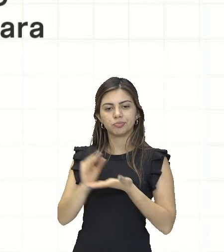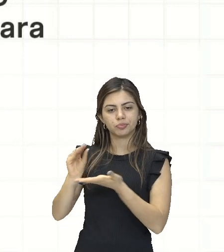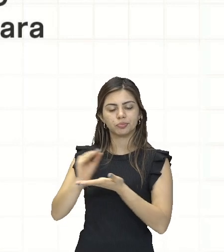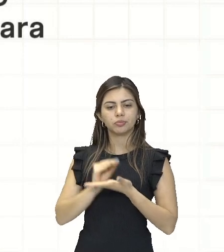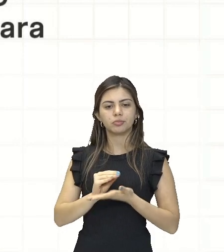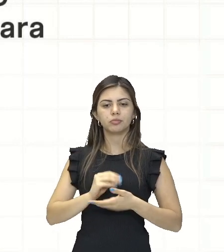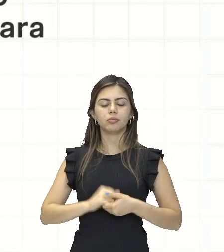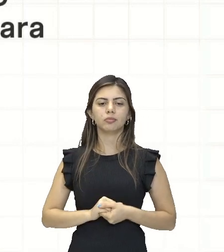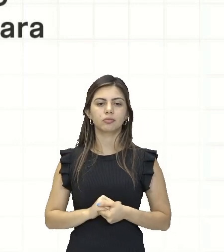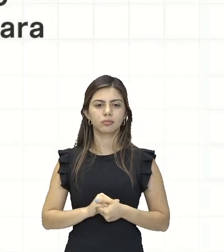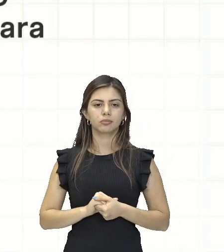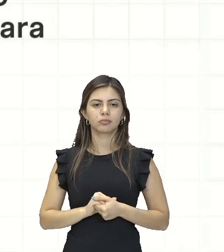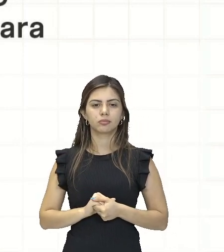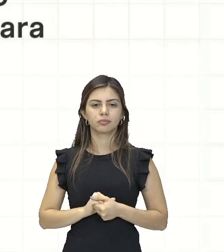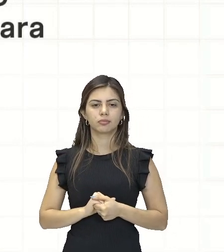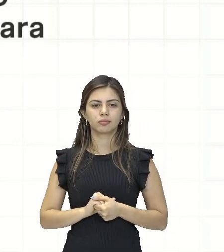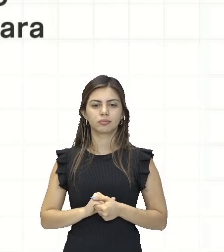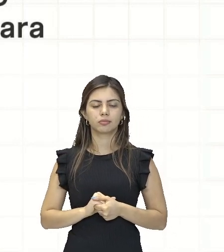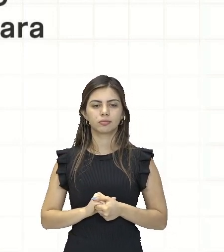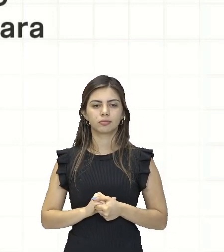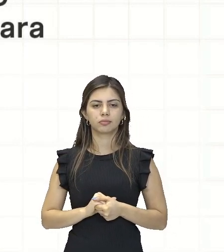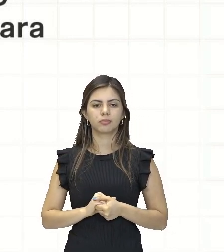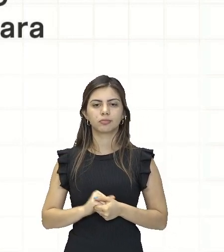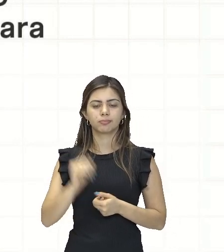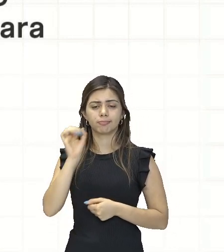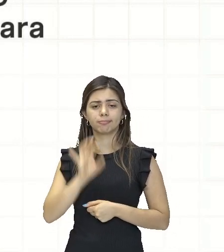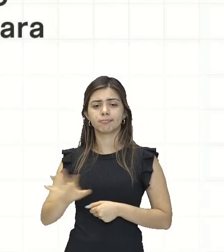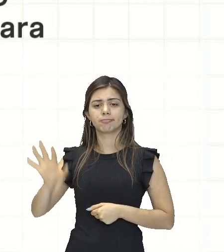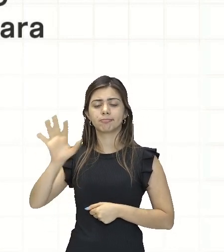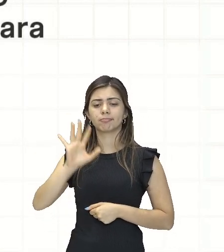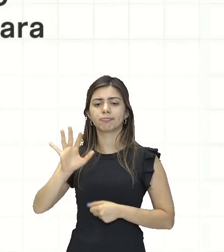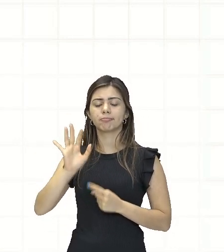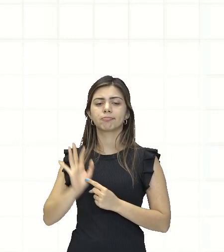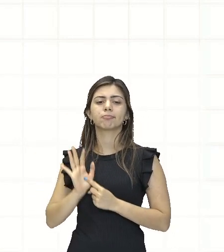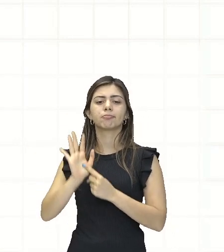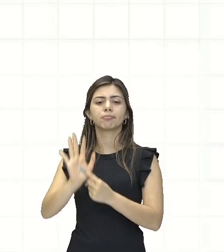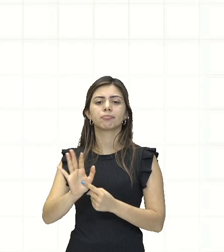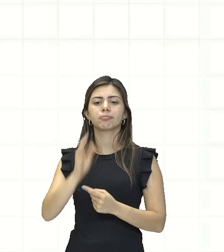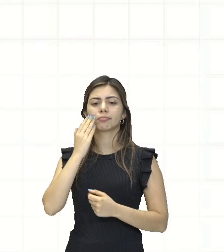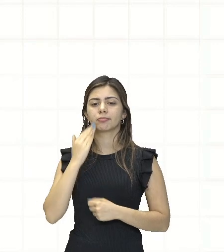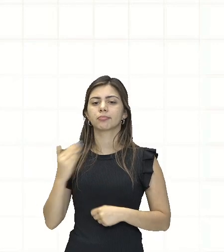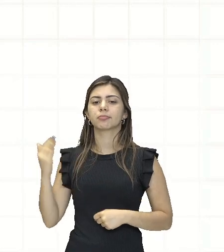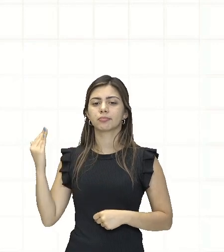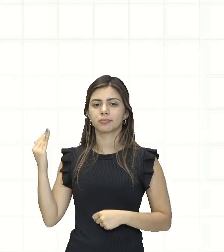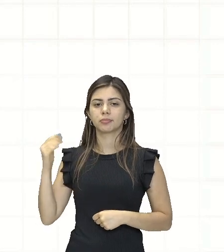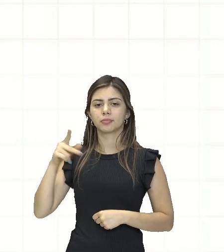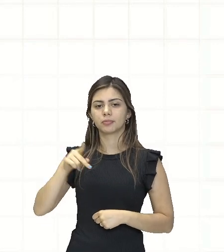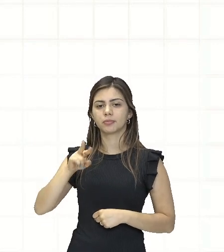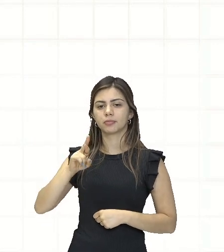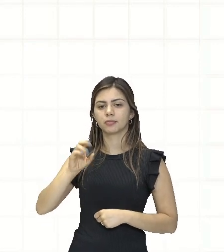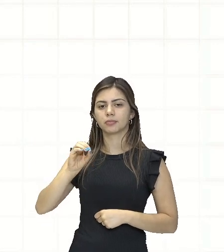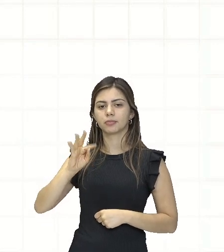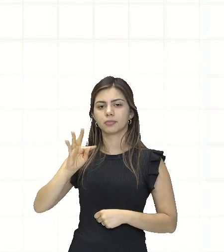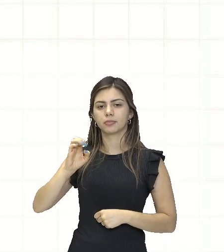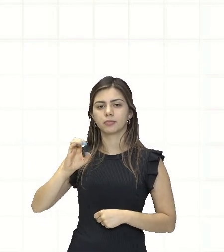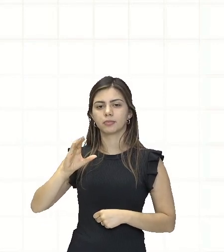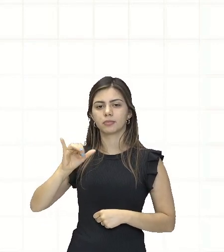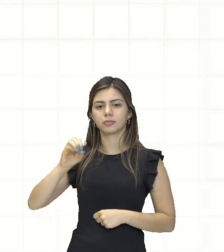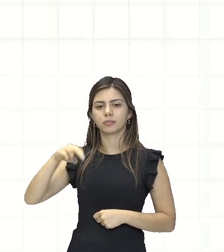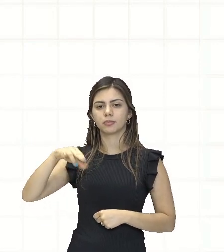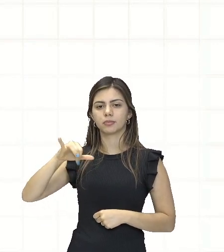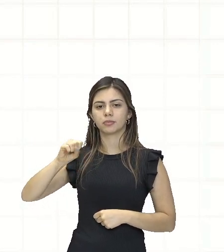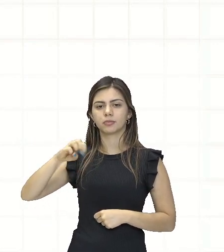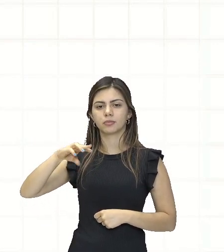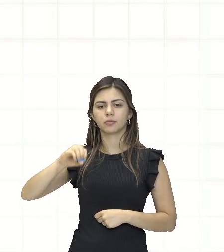nacionais. Observem na nossa próxima imagem que aparece aí o protecionismo. Observem que eu tenho um